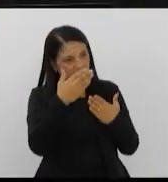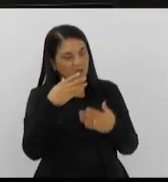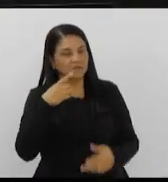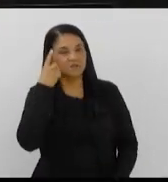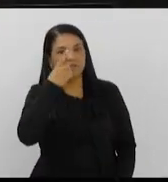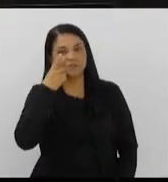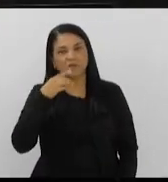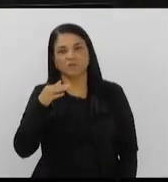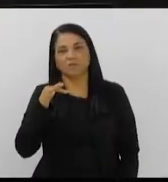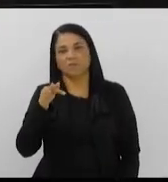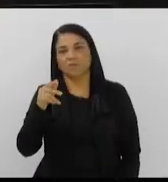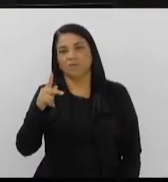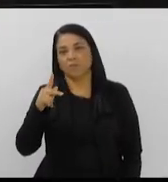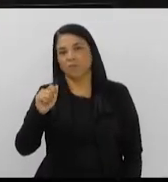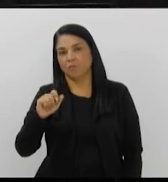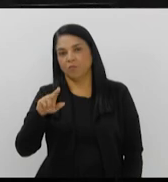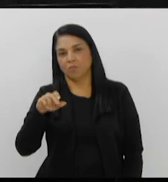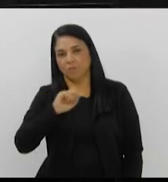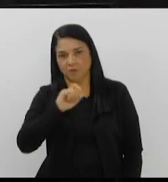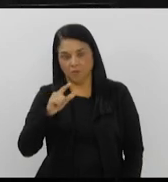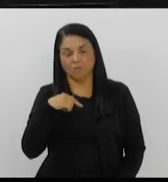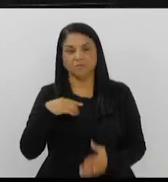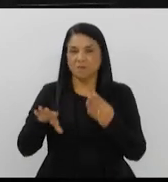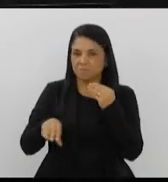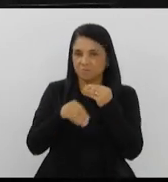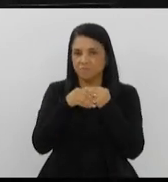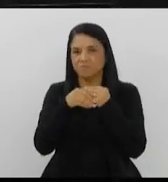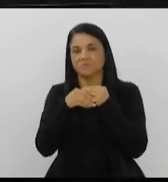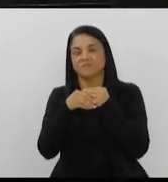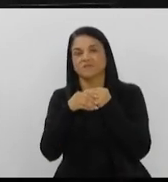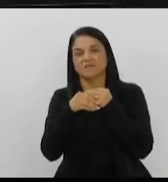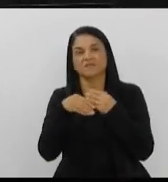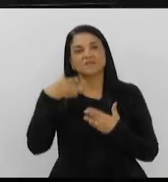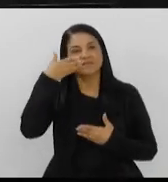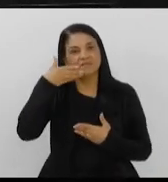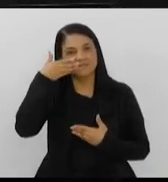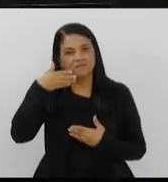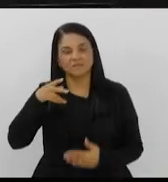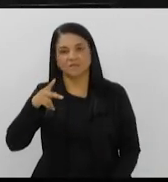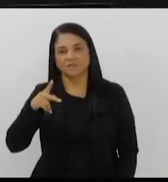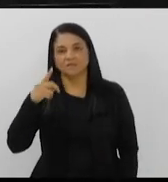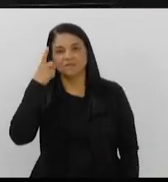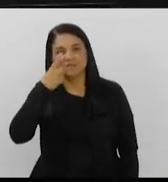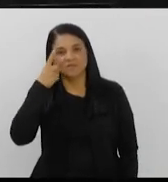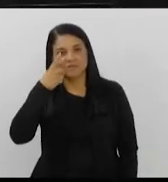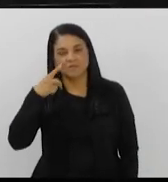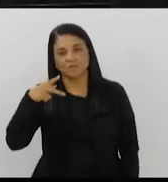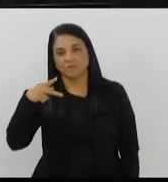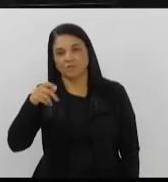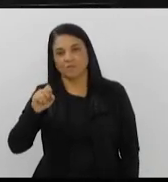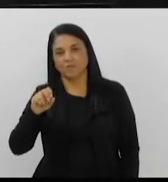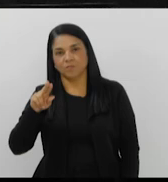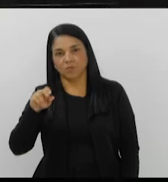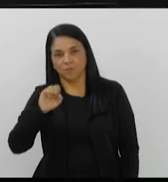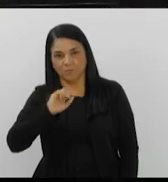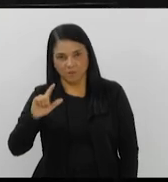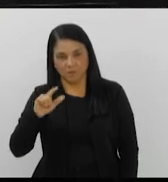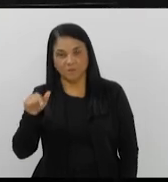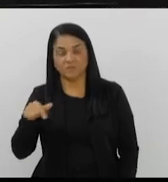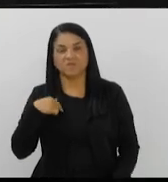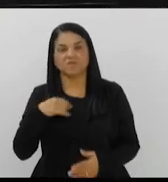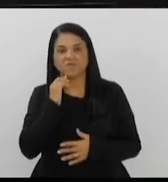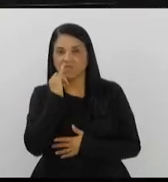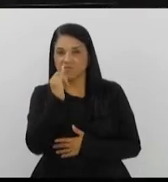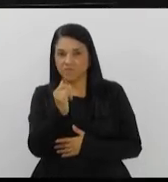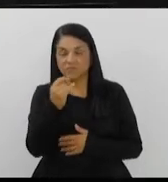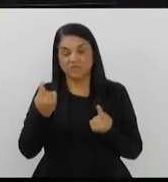Felipe Pobel. Só corroborando aqui com a fala do meu amigo deputado Felipe Pobel, dizer o seguinte: eu quero